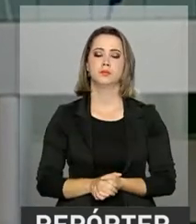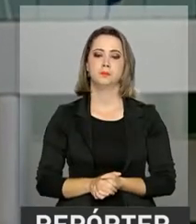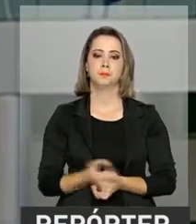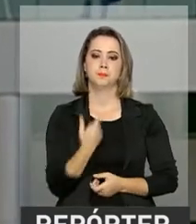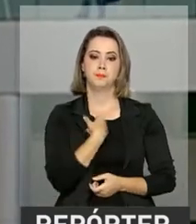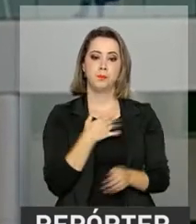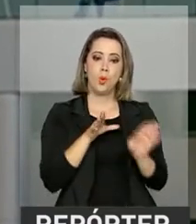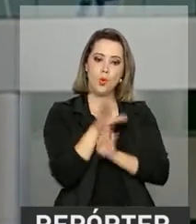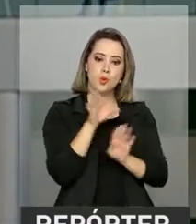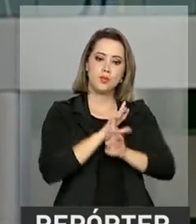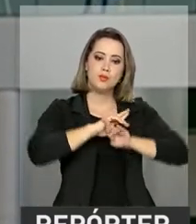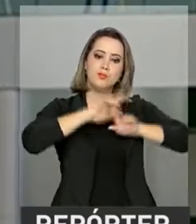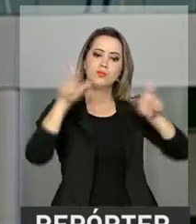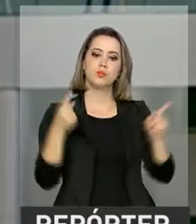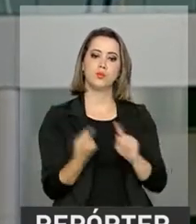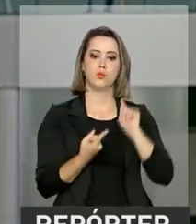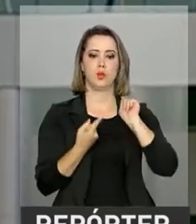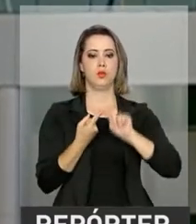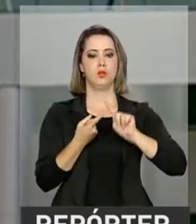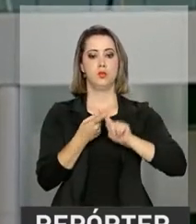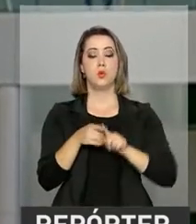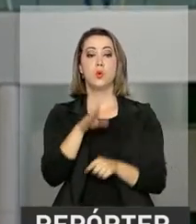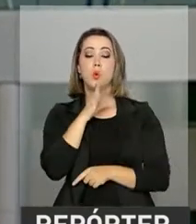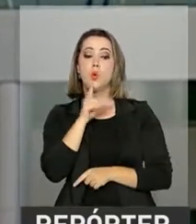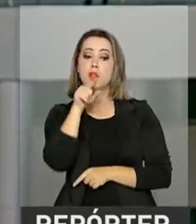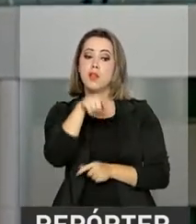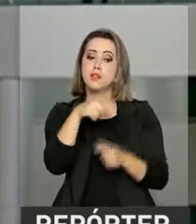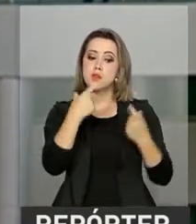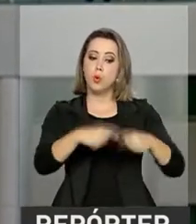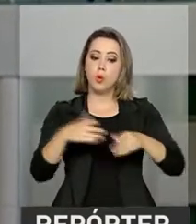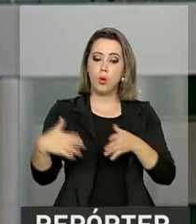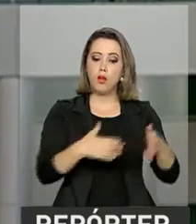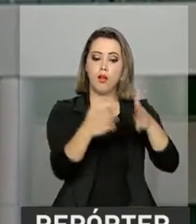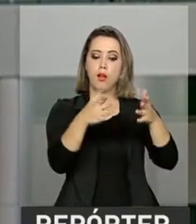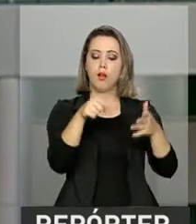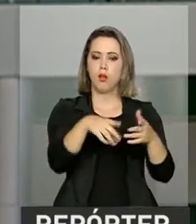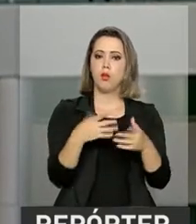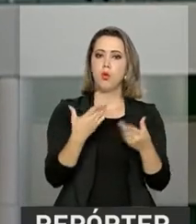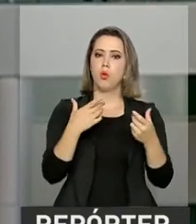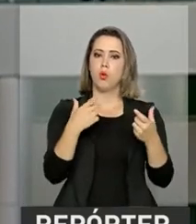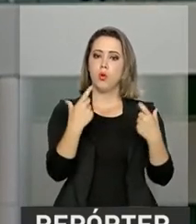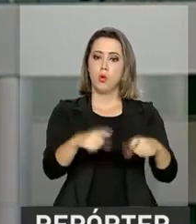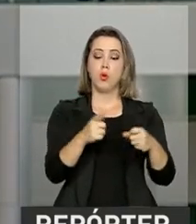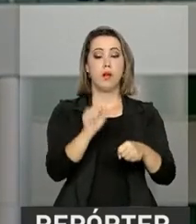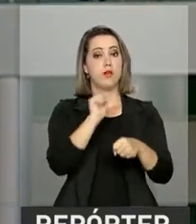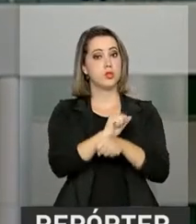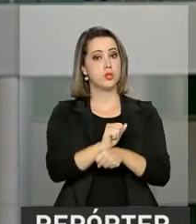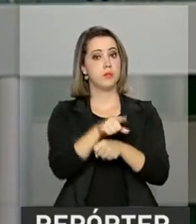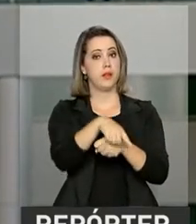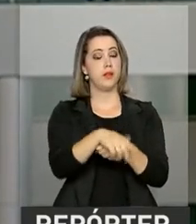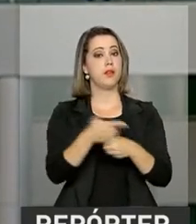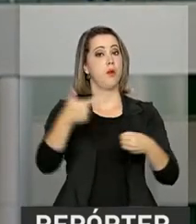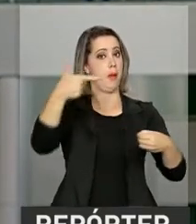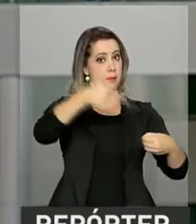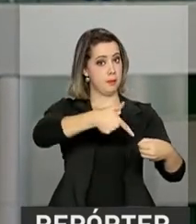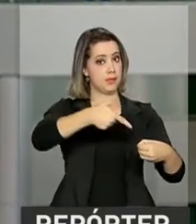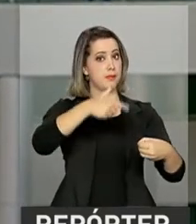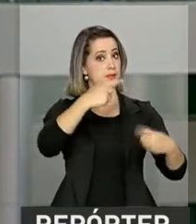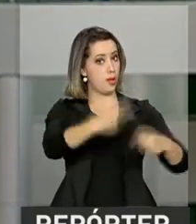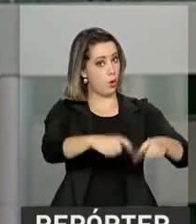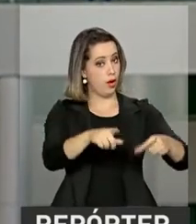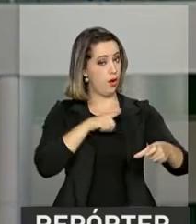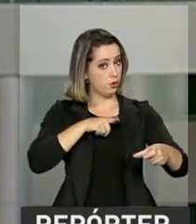temos diversas dicas uma é que você conheça o seu caminho você conhece o seu trajeto os pontos de parada de abastecimento isso é importante para quem vai viajar